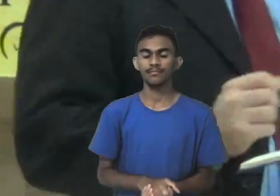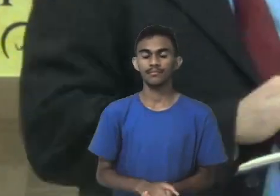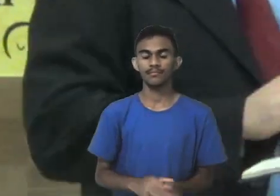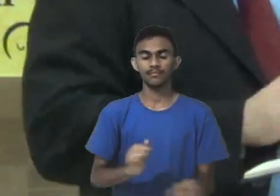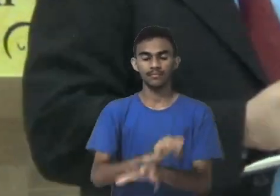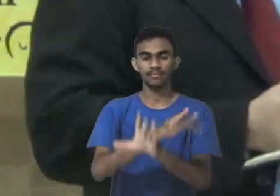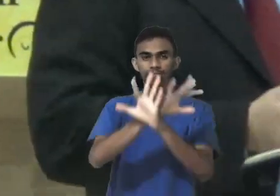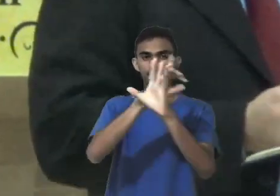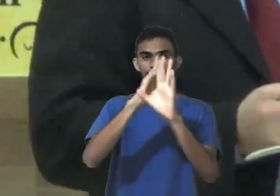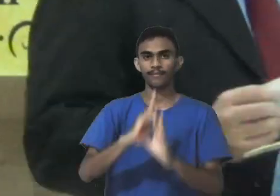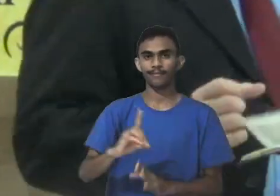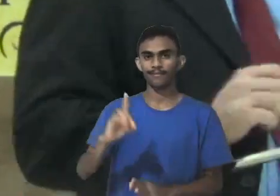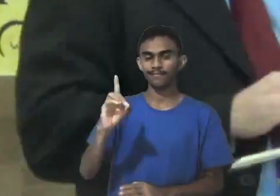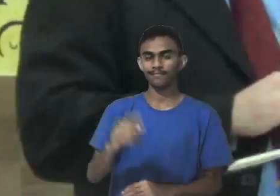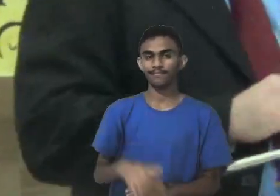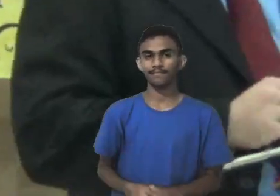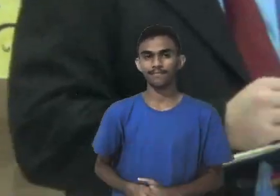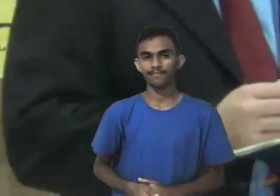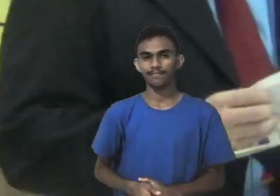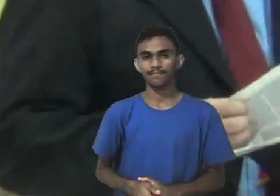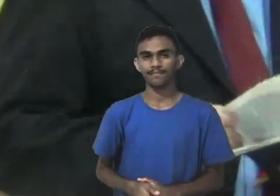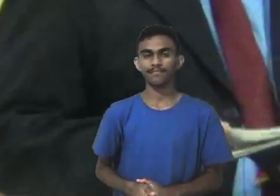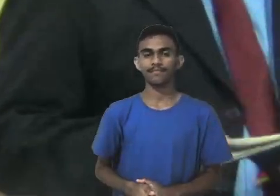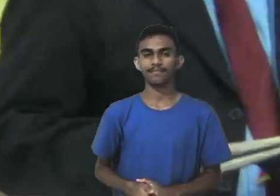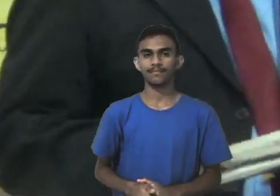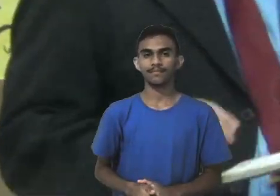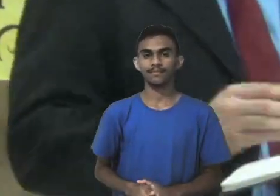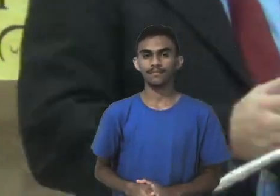Glória a Jesus.